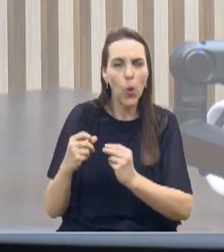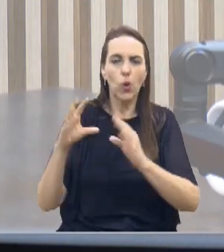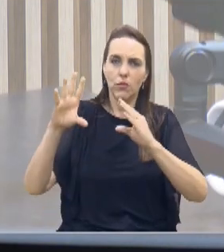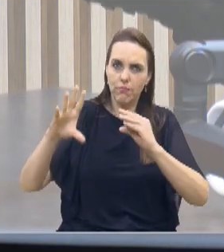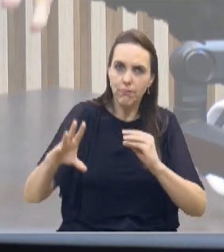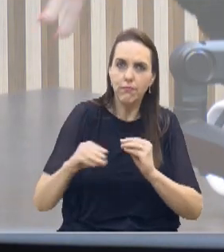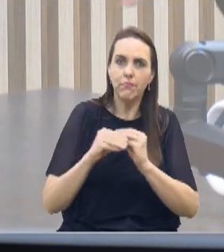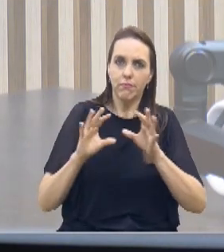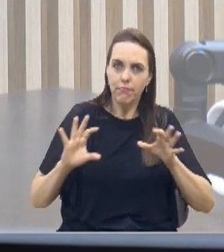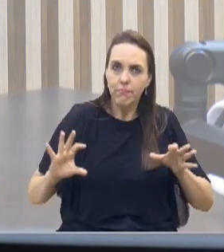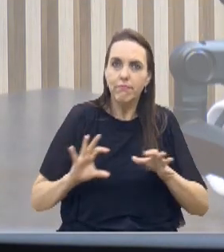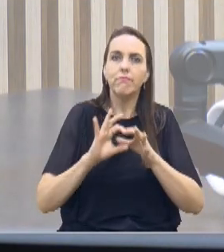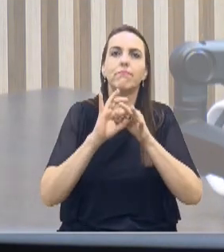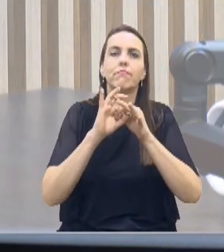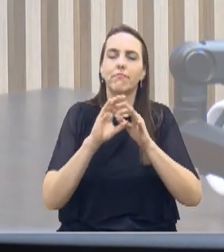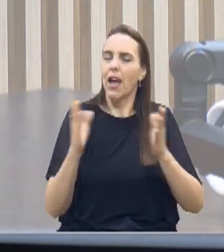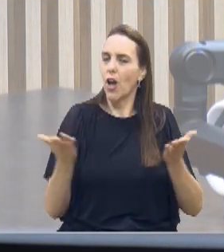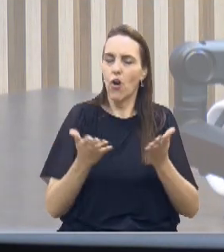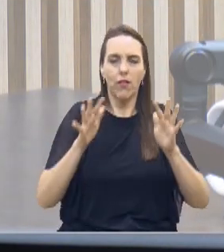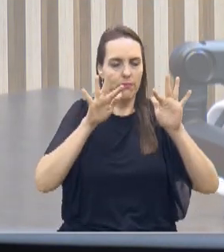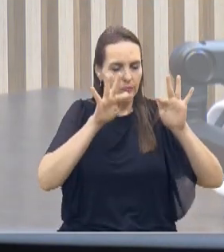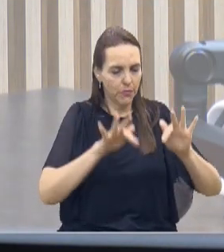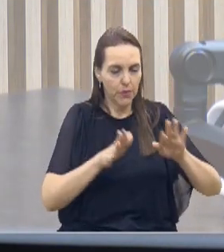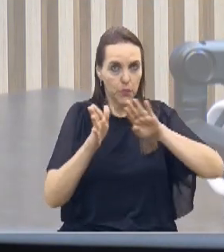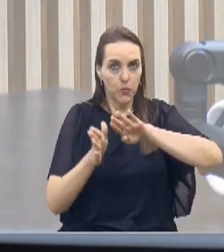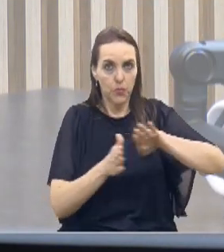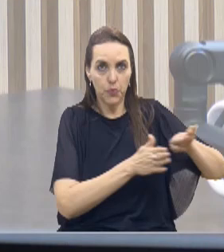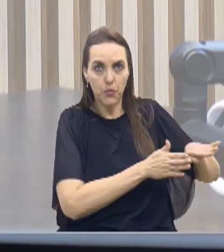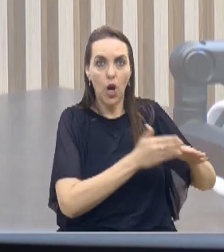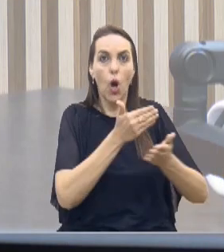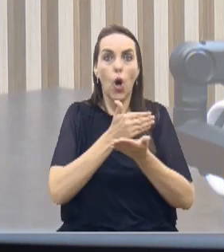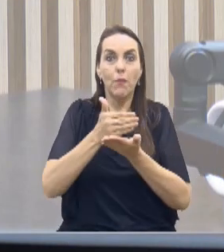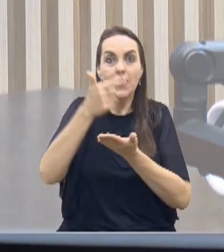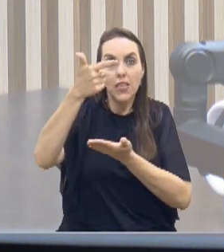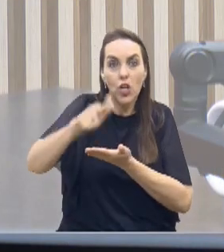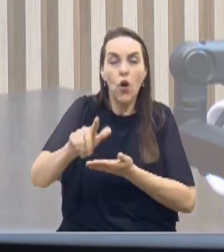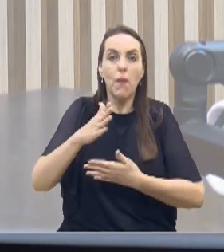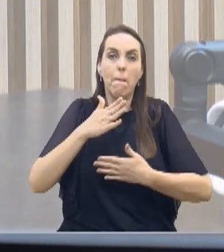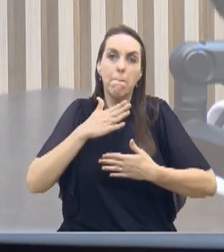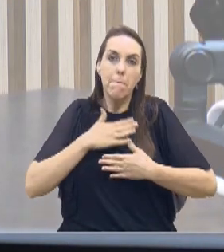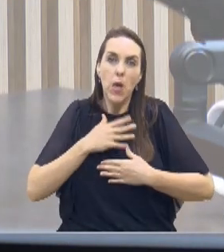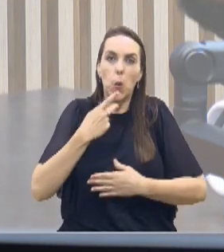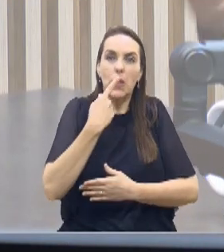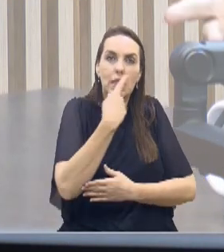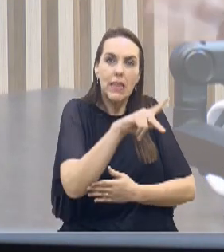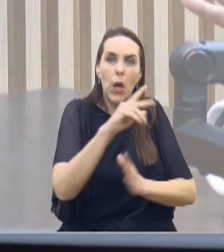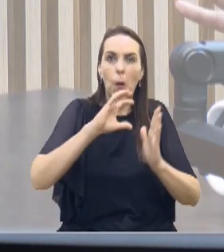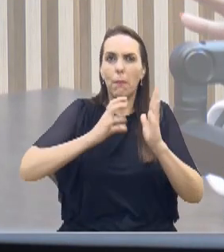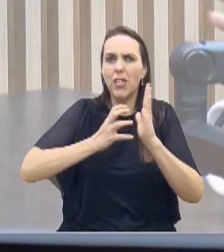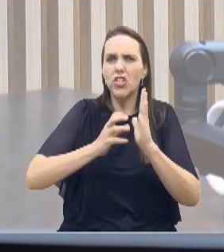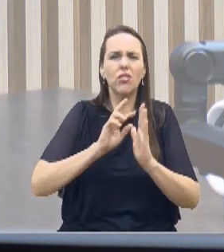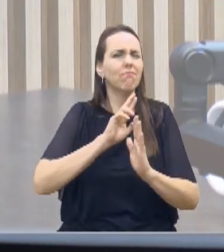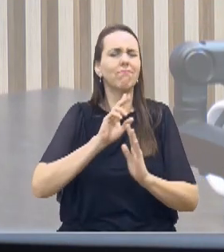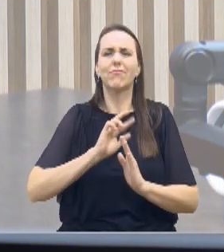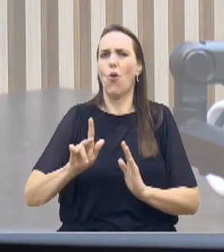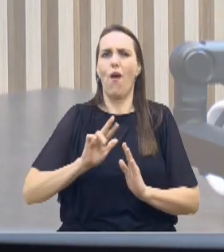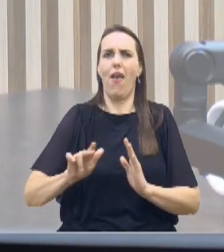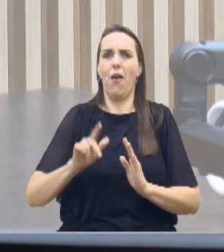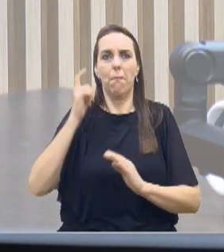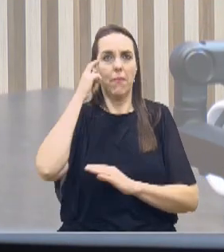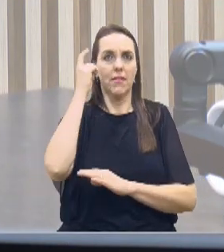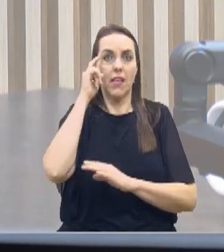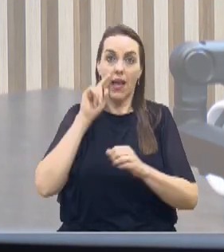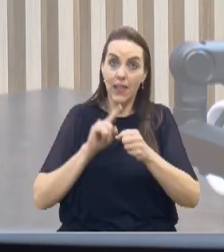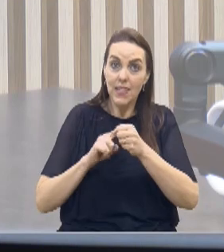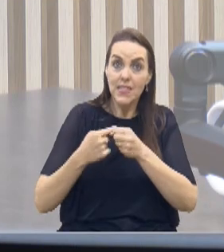gente zera e vamos começar de novo, porque o que a gente precisa pensar não é no meu, não é no teu, não é no partido, não, é na cidade. Então, eu tenho certeza